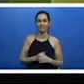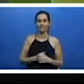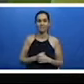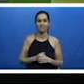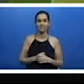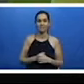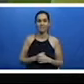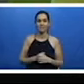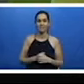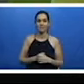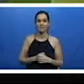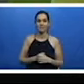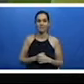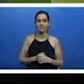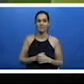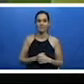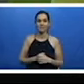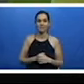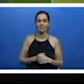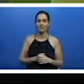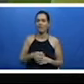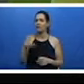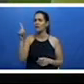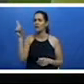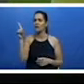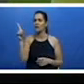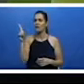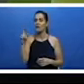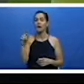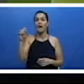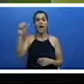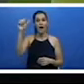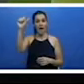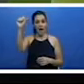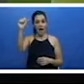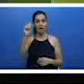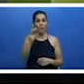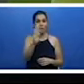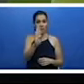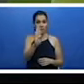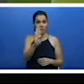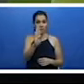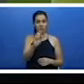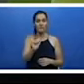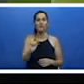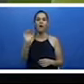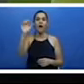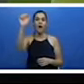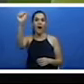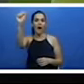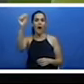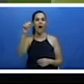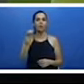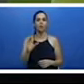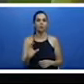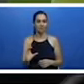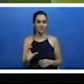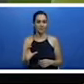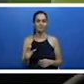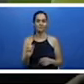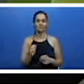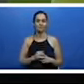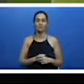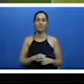Daqui eu posso fazer como? Posso juntar o A com o B e o A com o C. Além disso, eu posso juntar o B